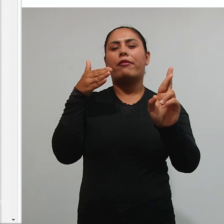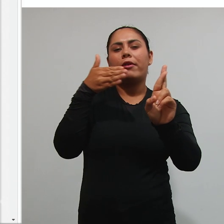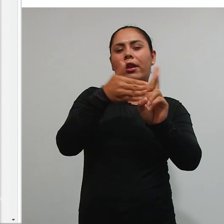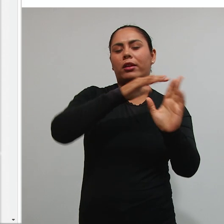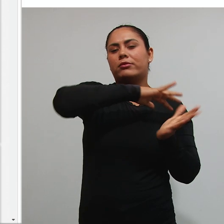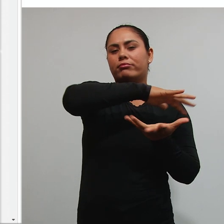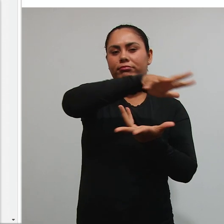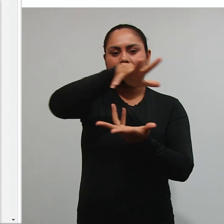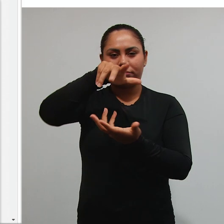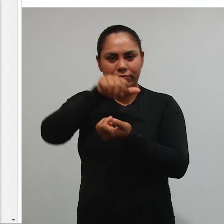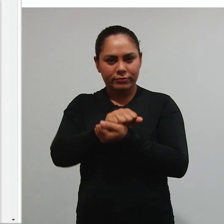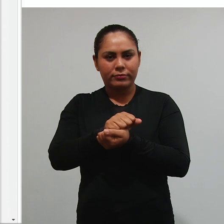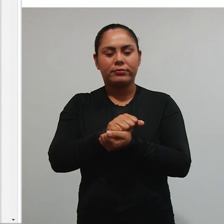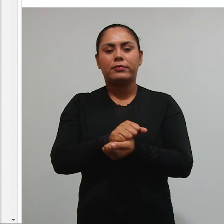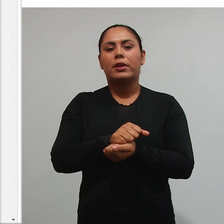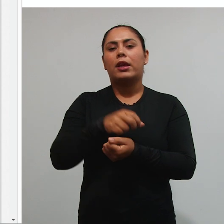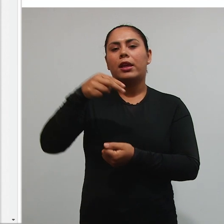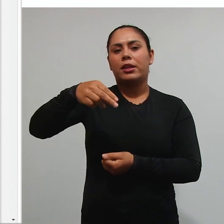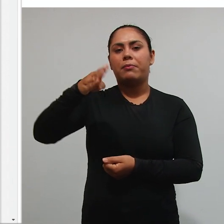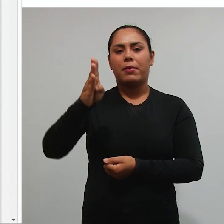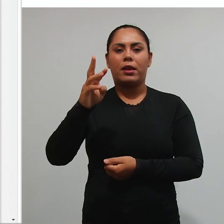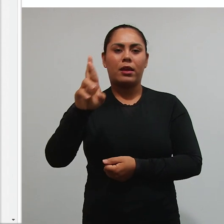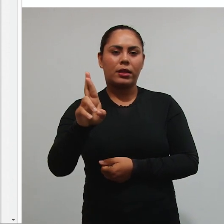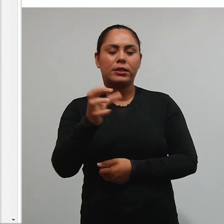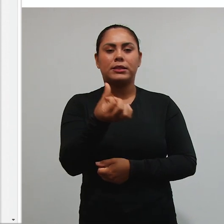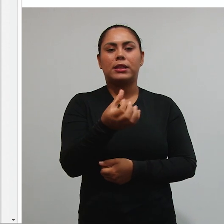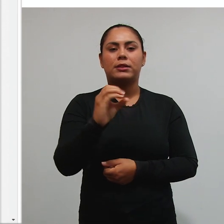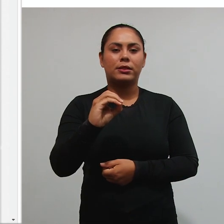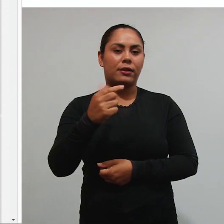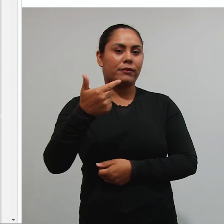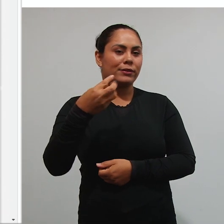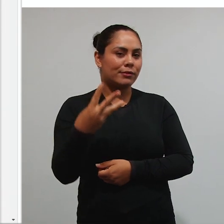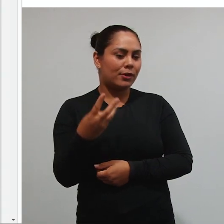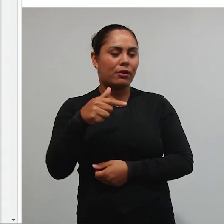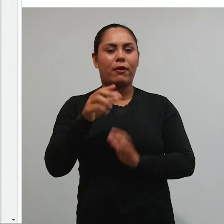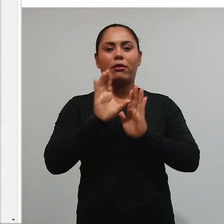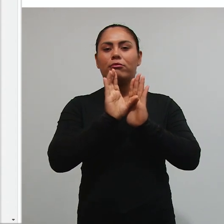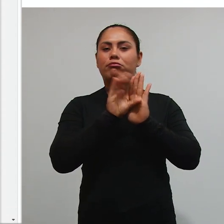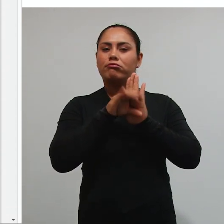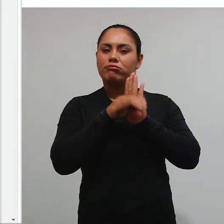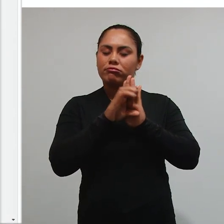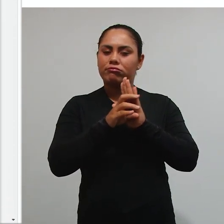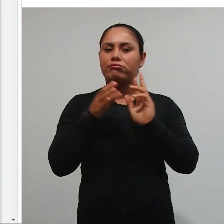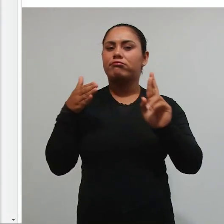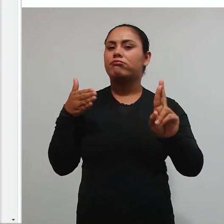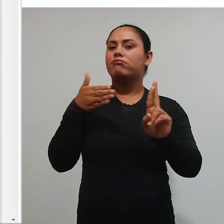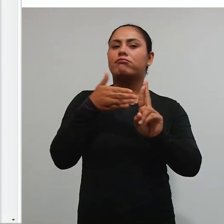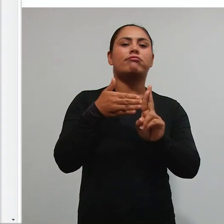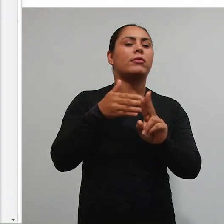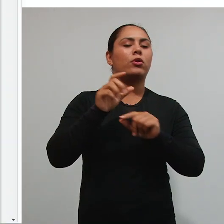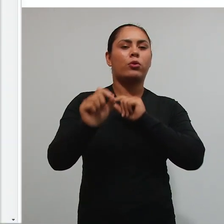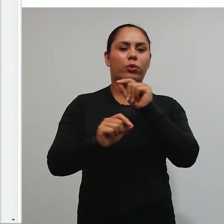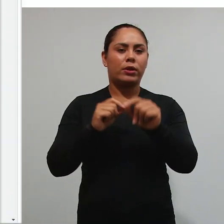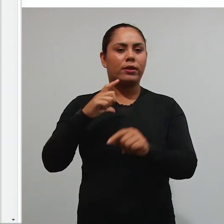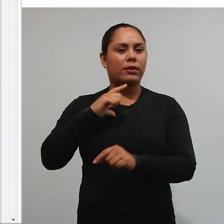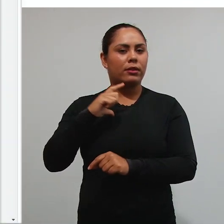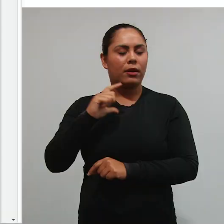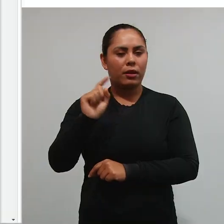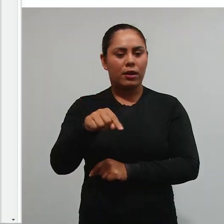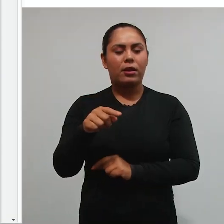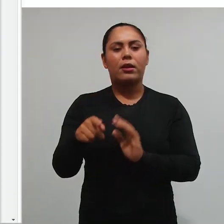mundiais. Então, a NBR 6023, ela vai trazer o conceito de referência, tem